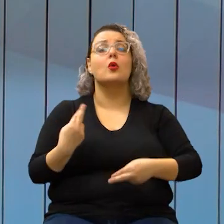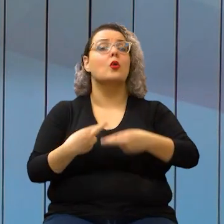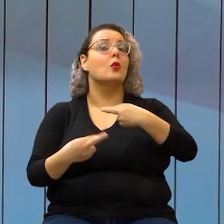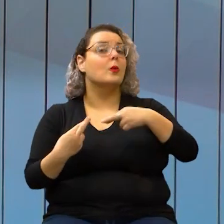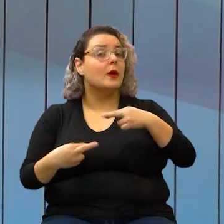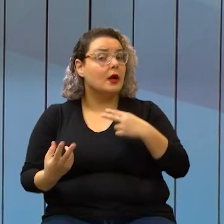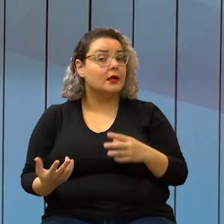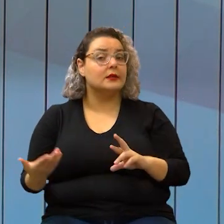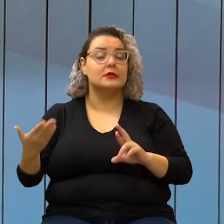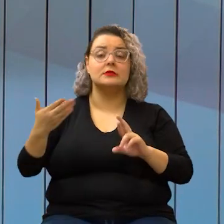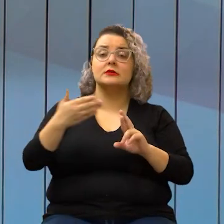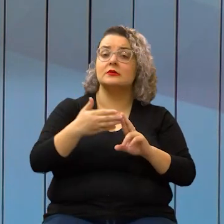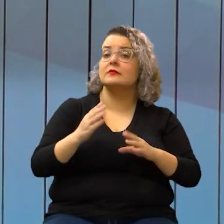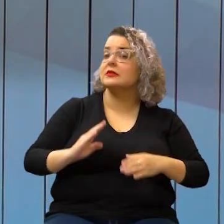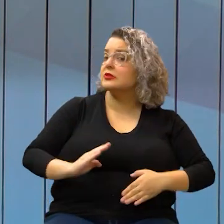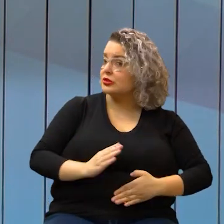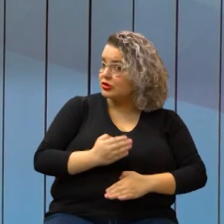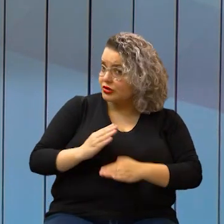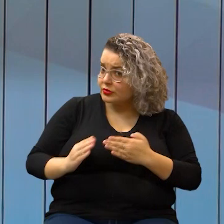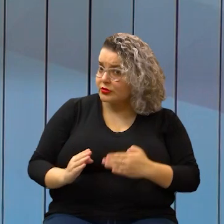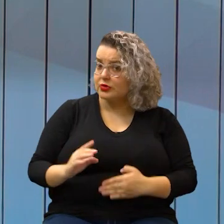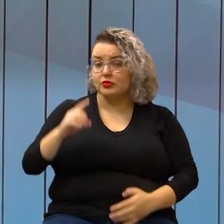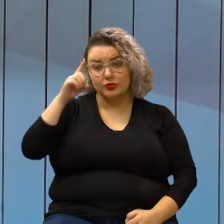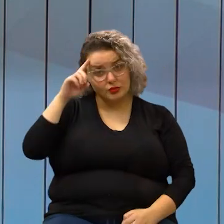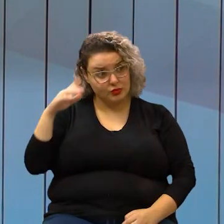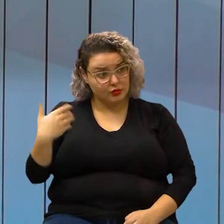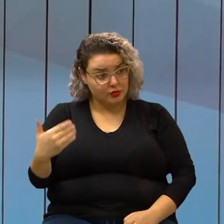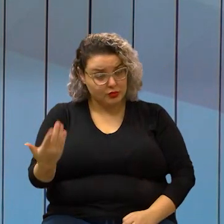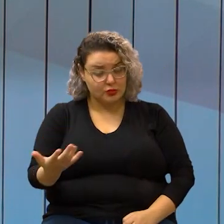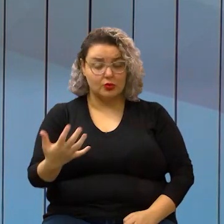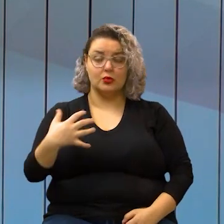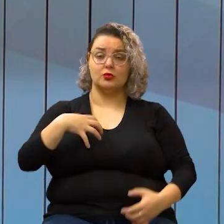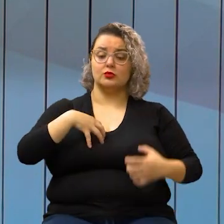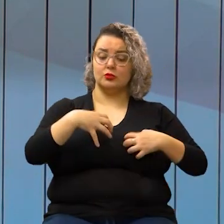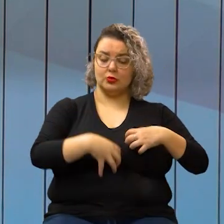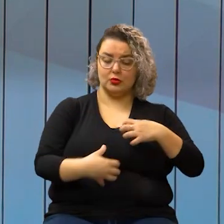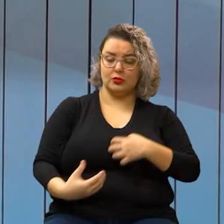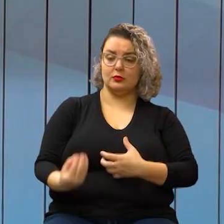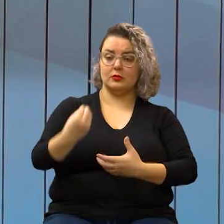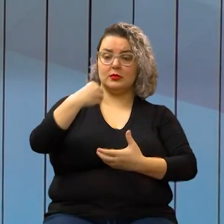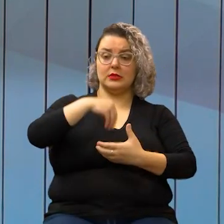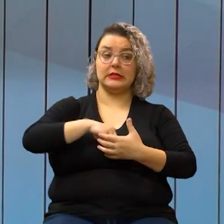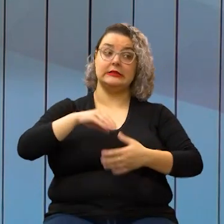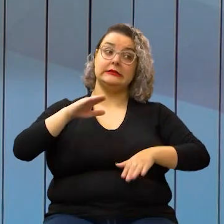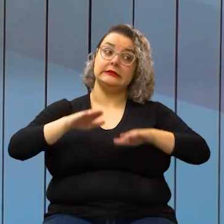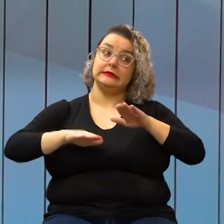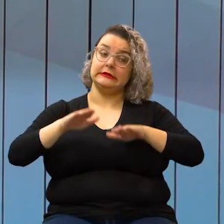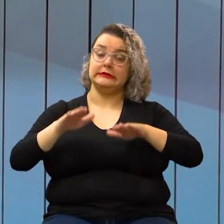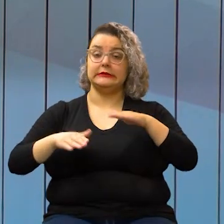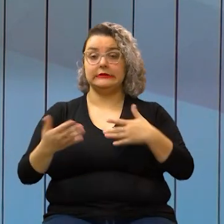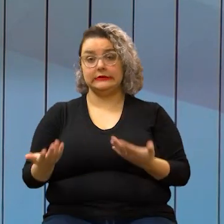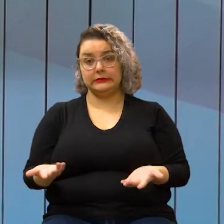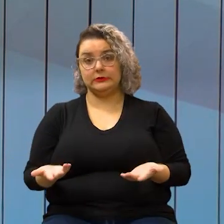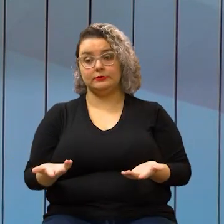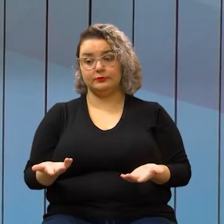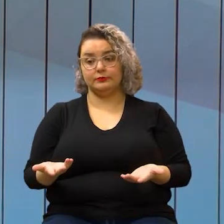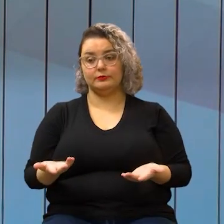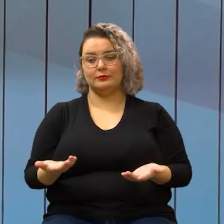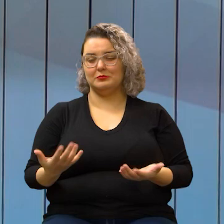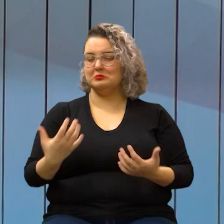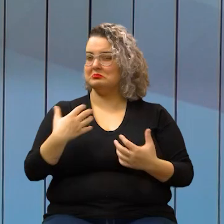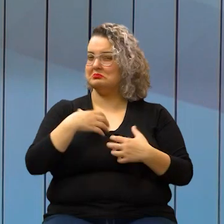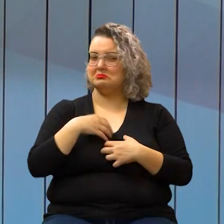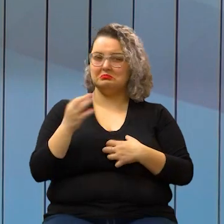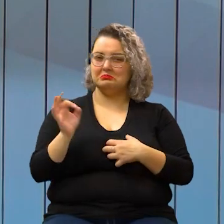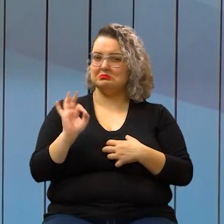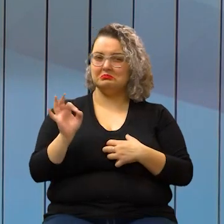atentos referente a essa bactéria que está presente no nosso organismo e muitas das vezes